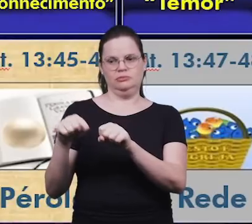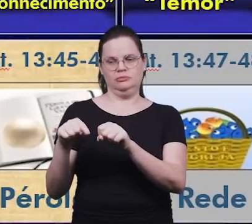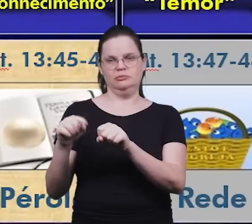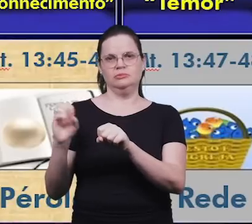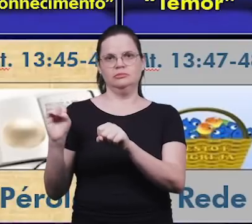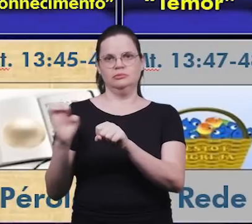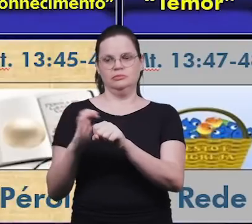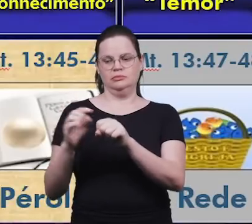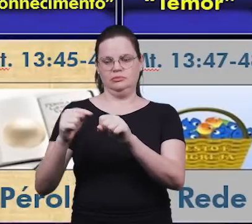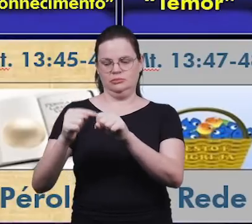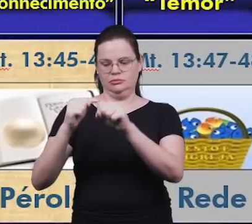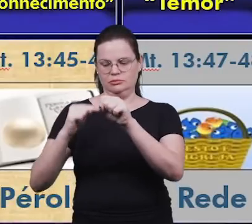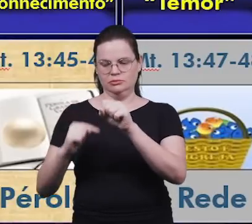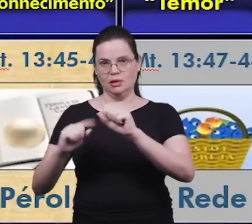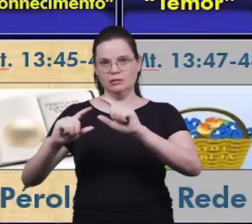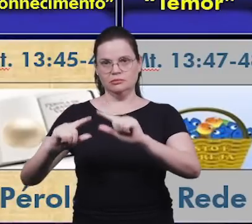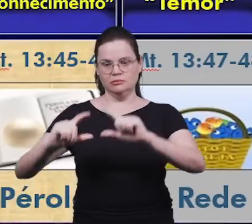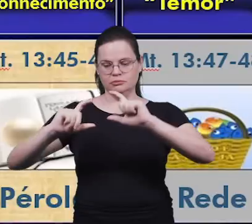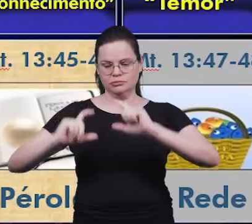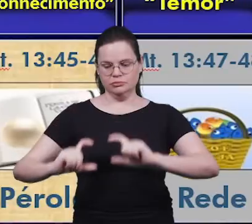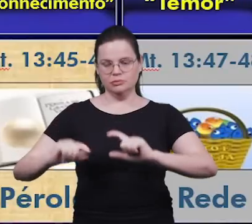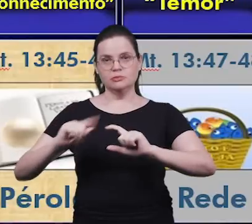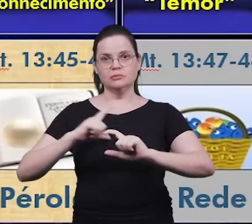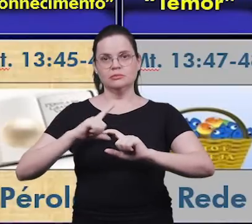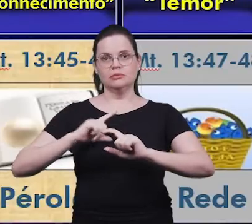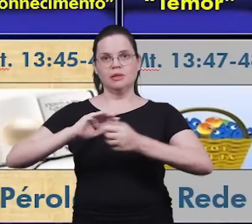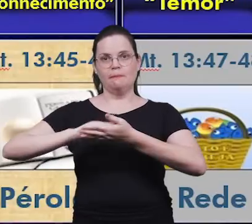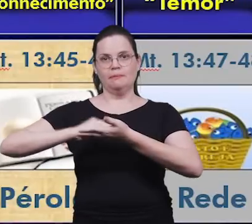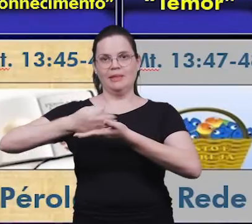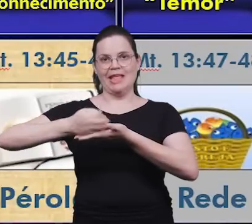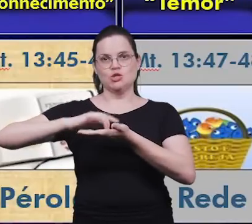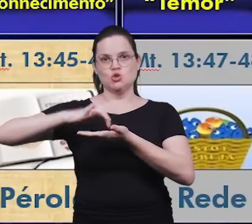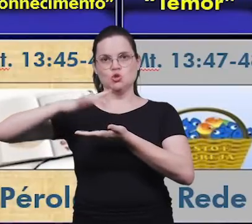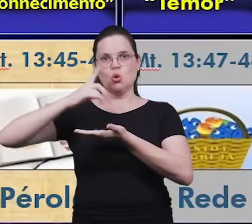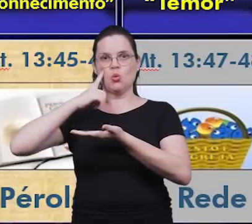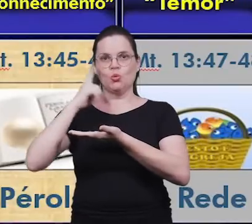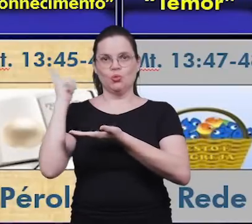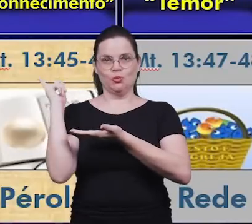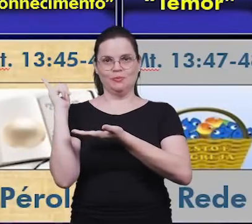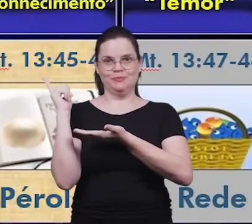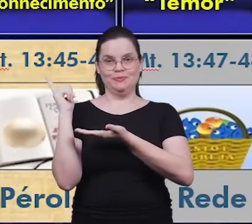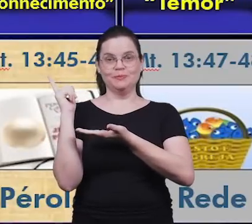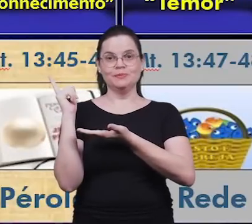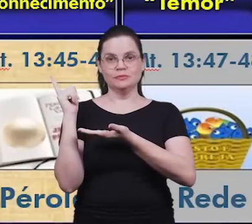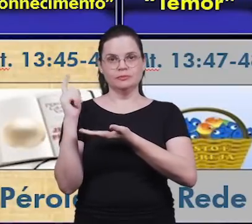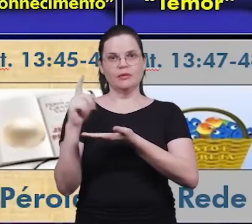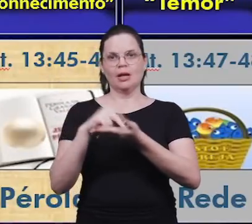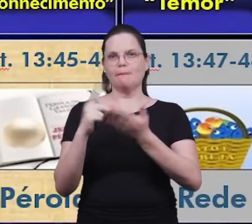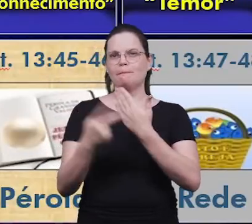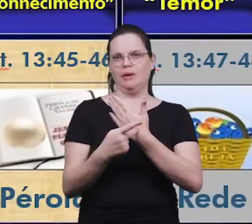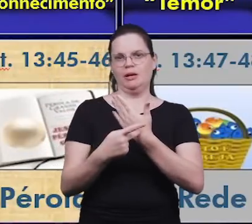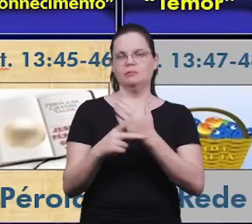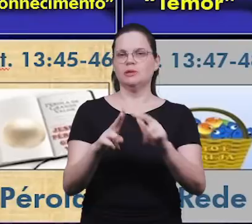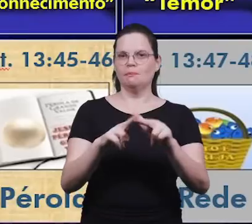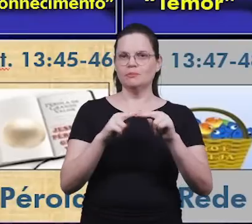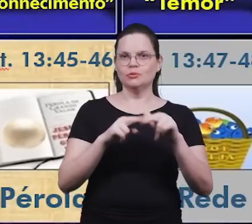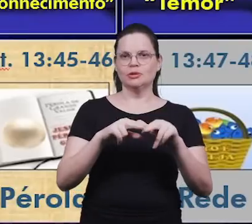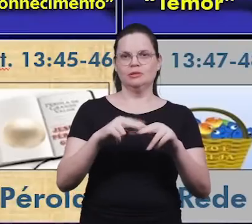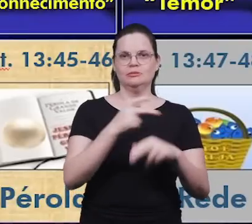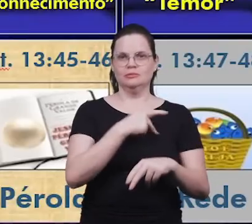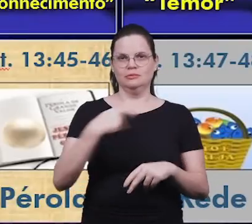escondido no campo. É a parábola, são 7 parábolas do reino que estão em Mateus, e por isso que o pastor Edson fez a menção